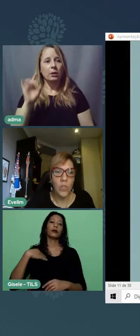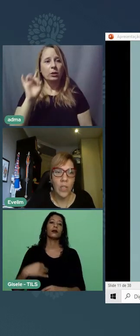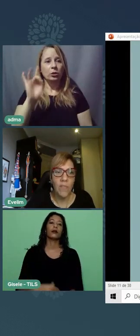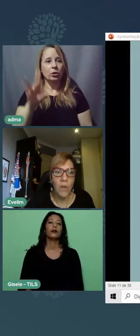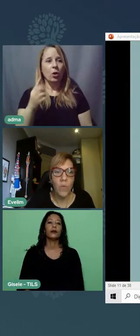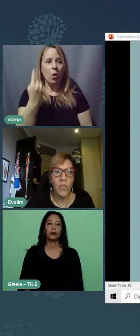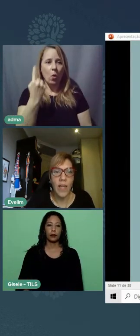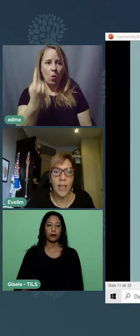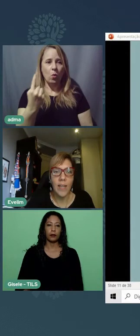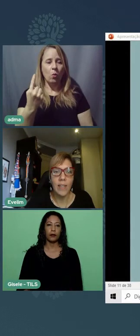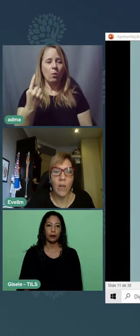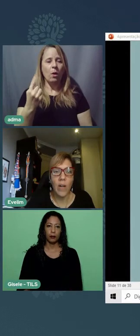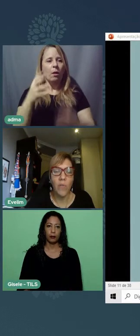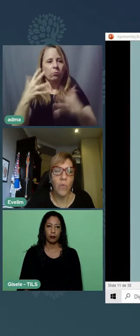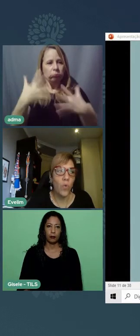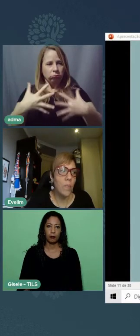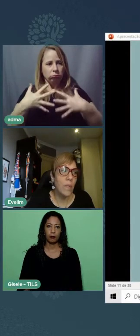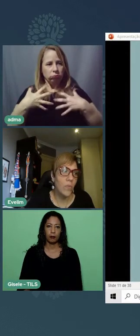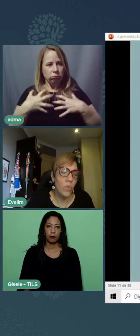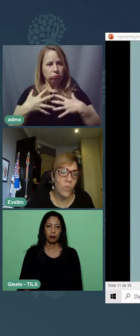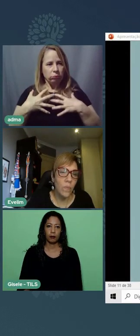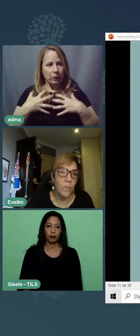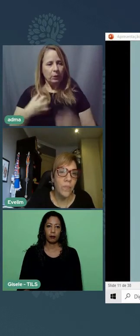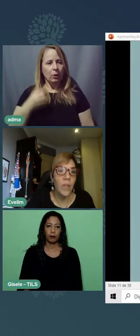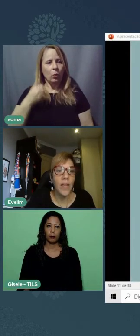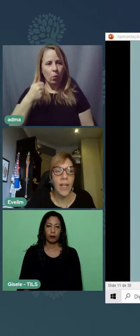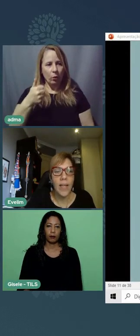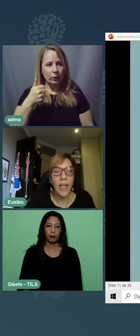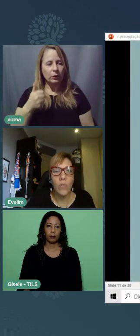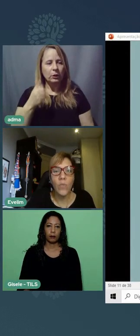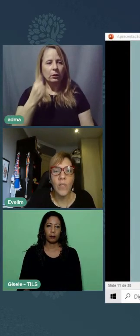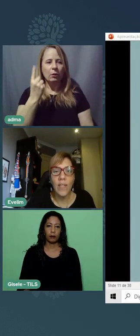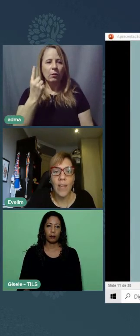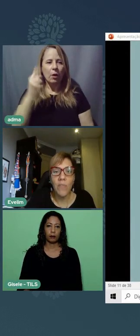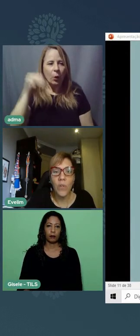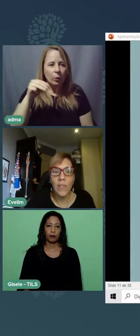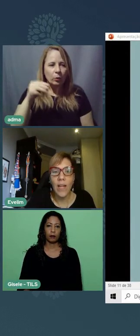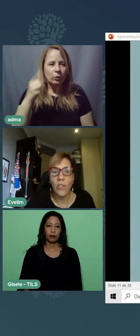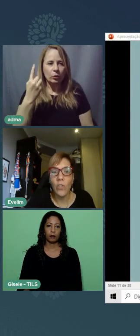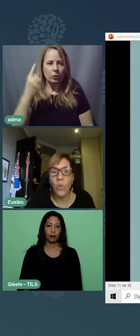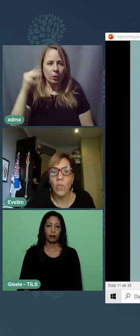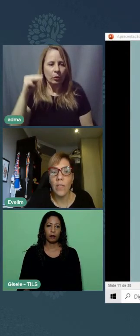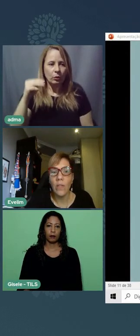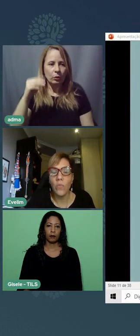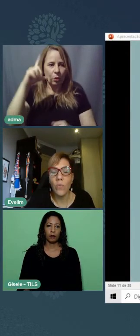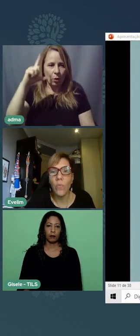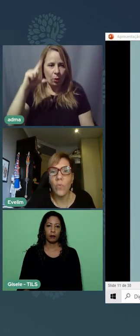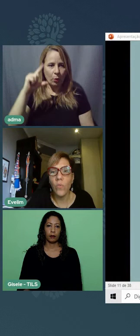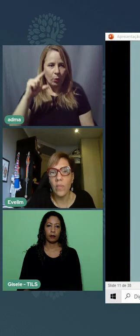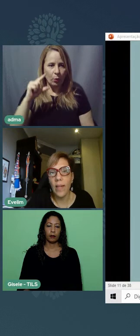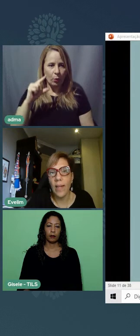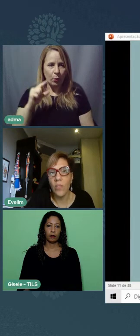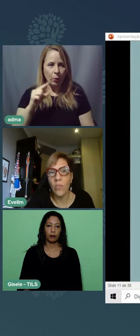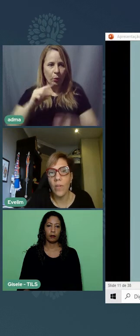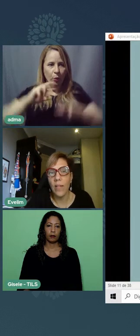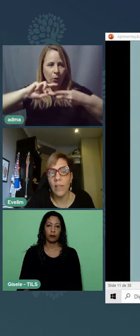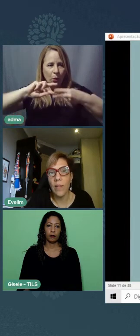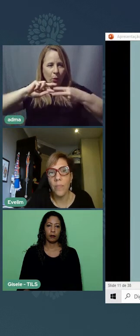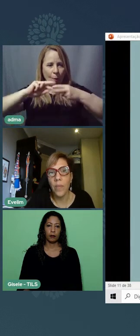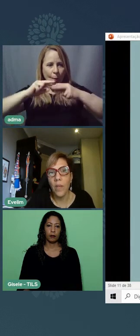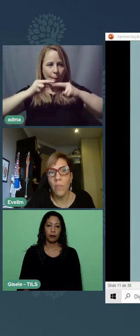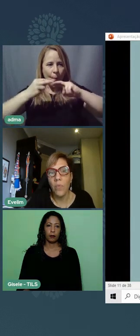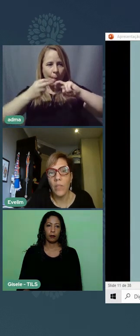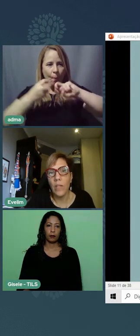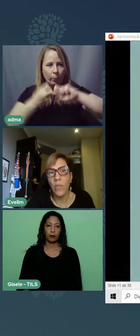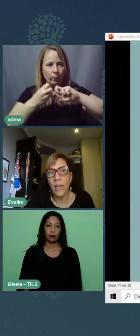pressão positiva consegue restaurar o volume minuto e reduzir a velocidade de contração dos músculos da caixa